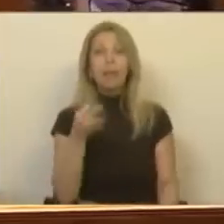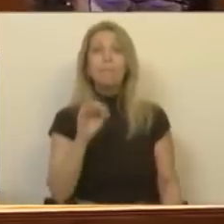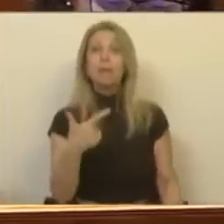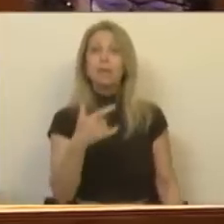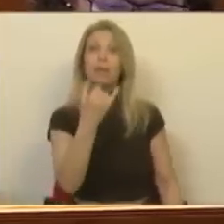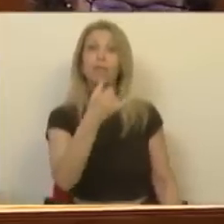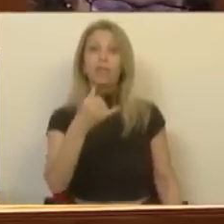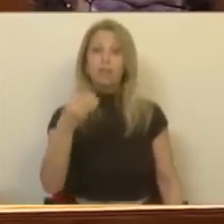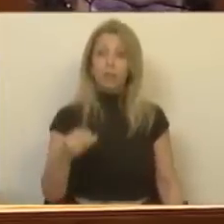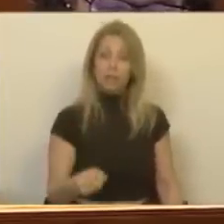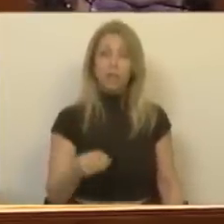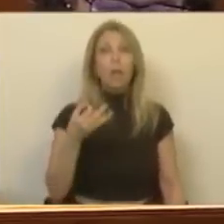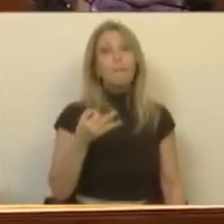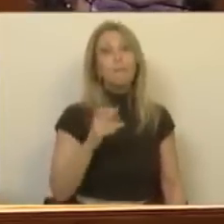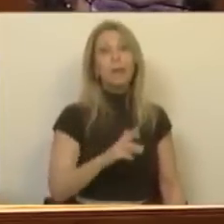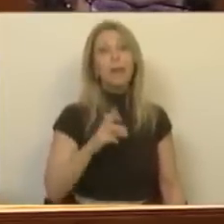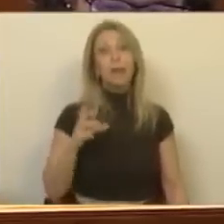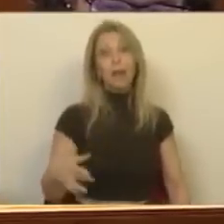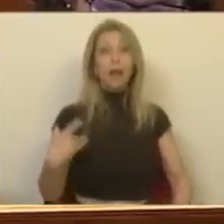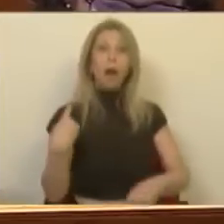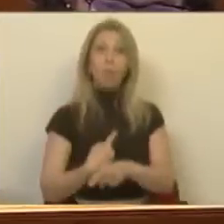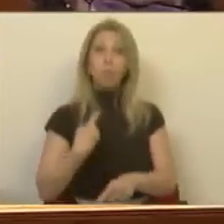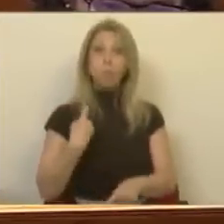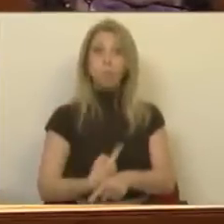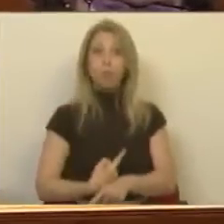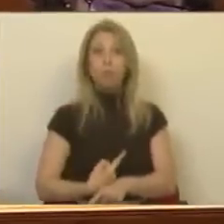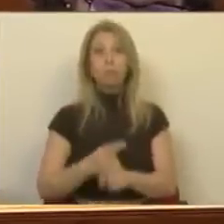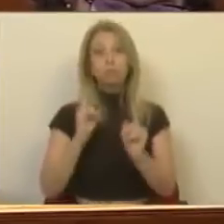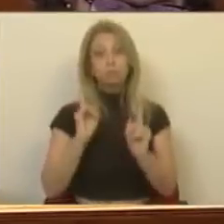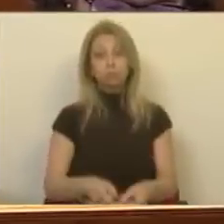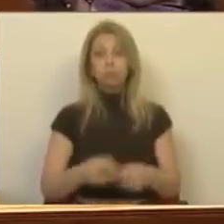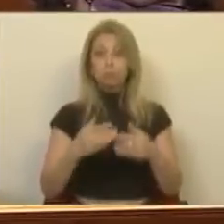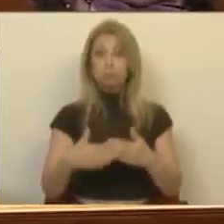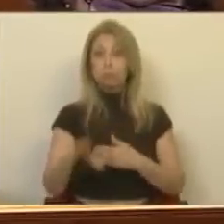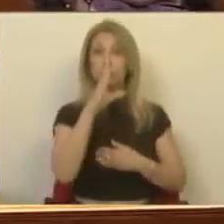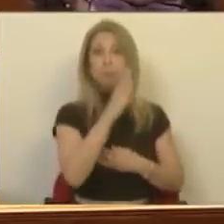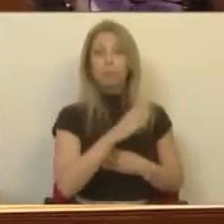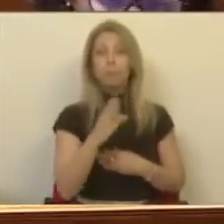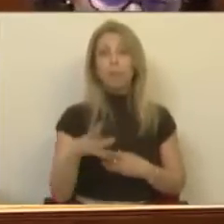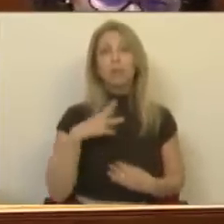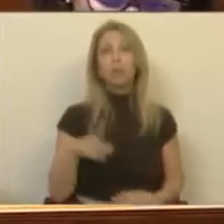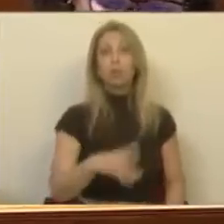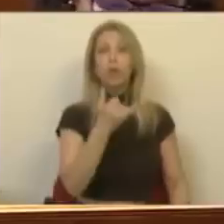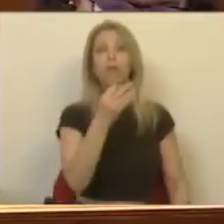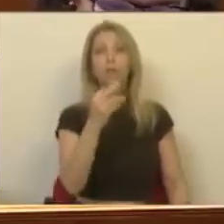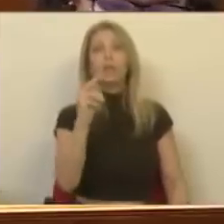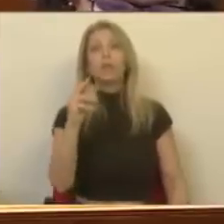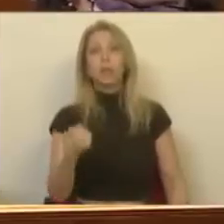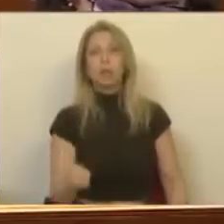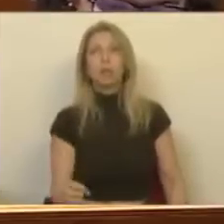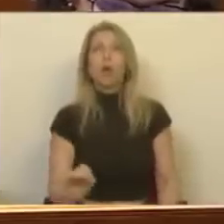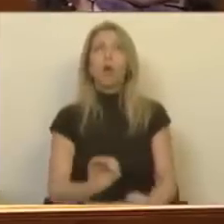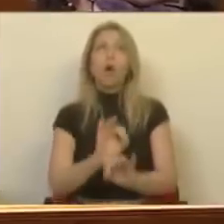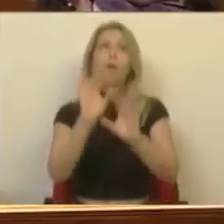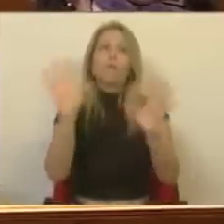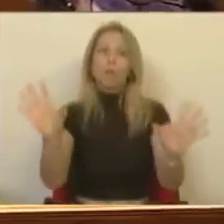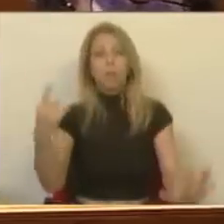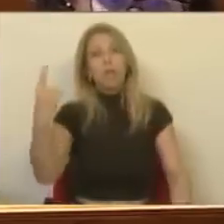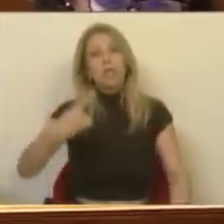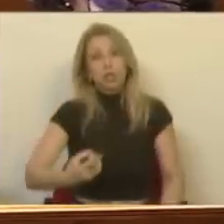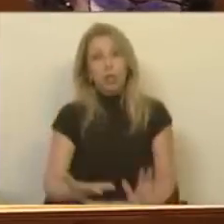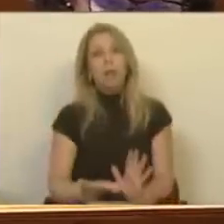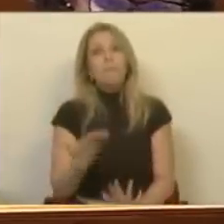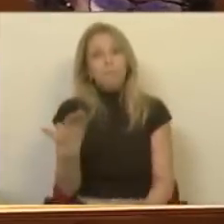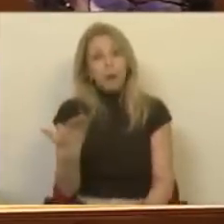o PR ainda lançar o Portugal 2030 obviamente é muitíssimo mais exigente porque o volume